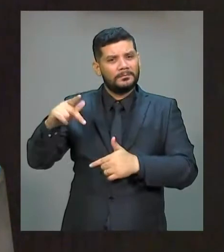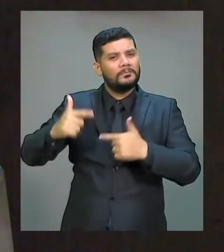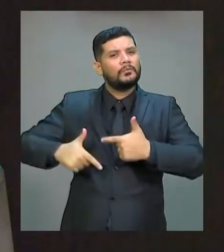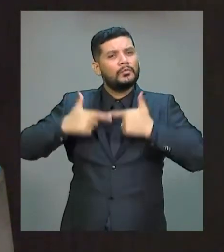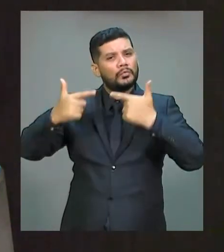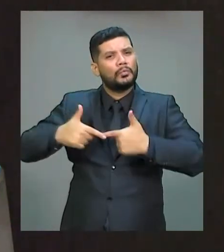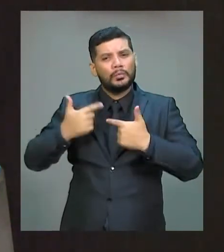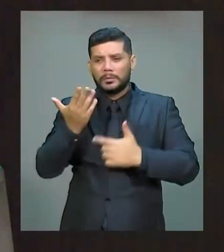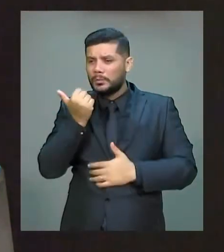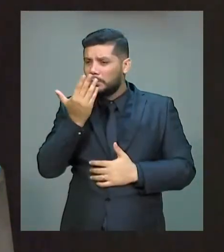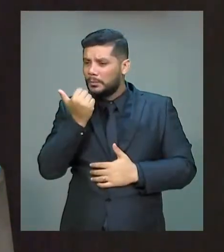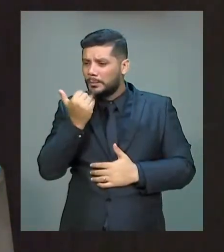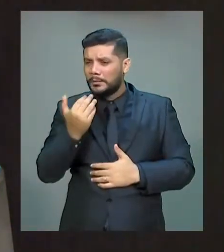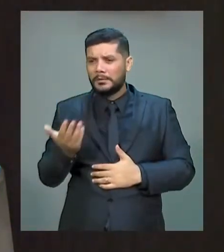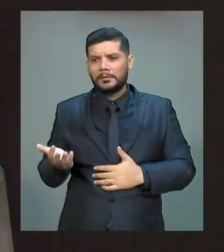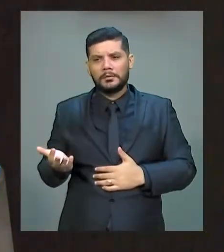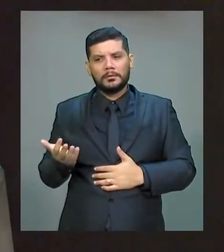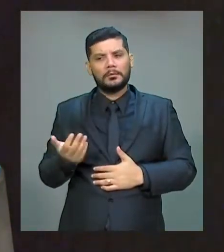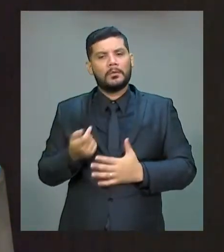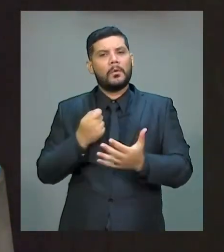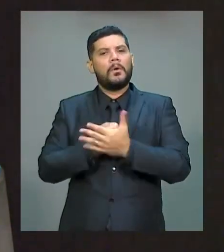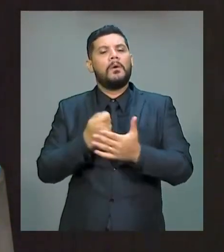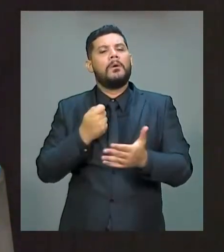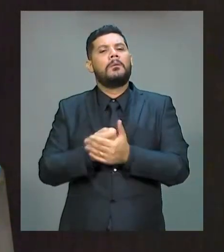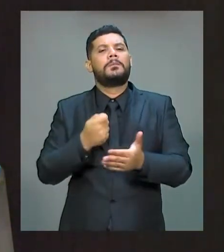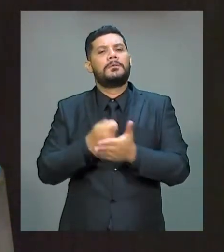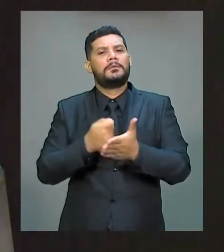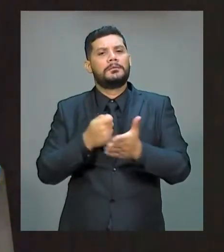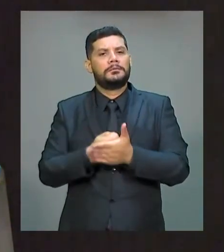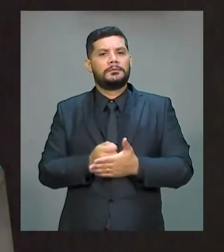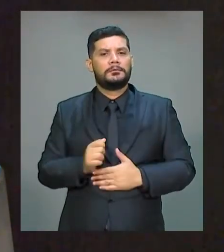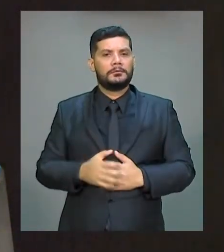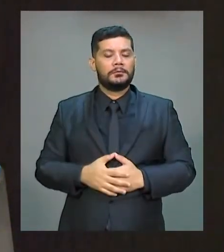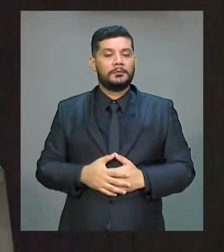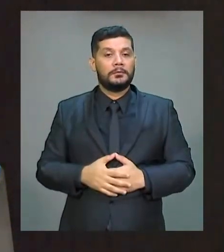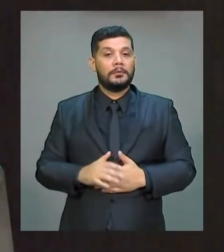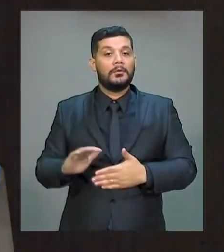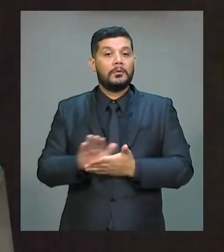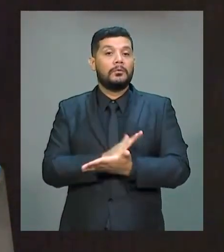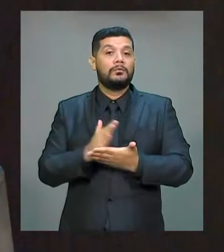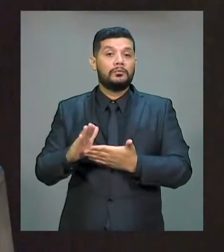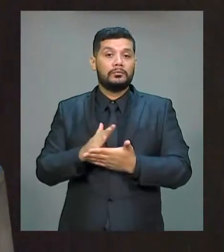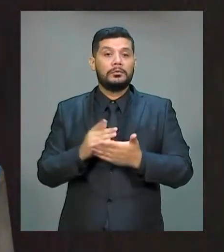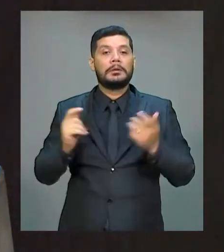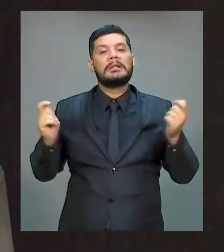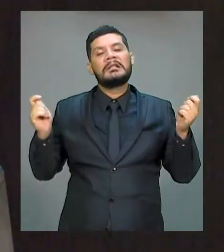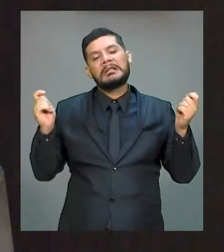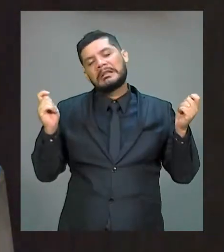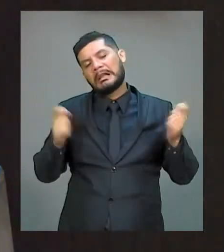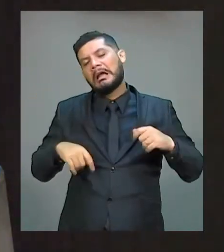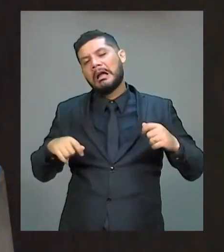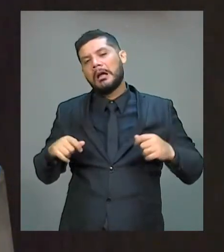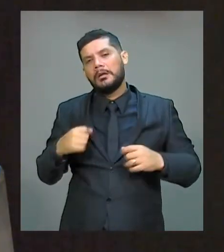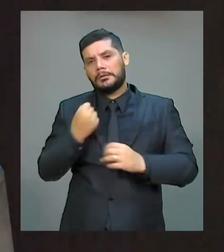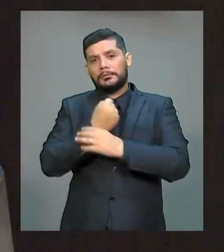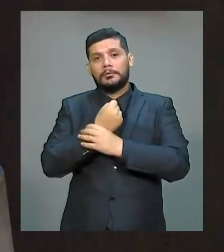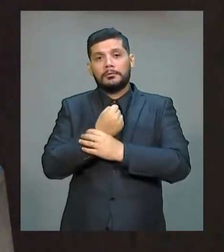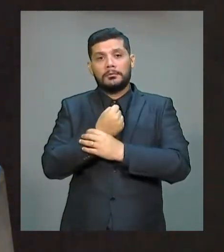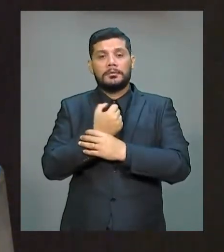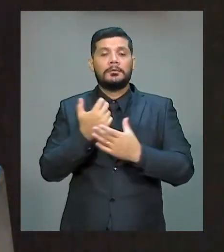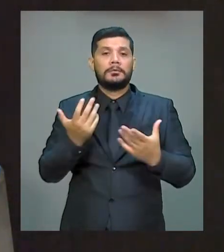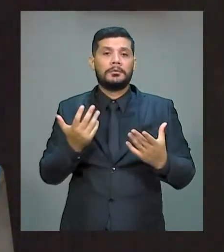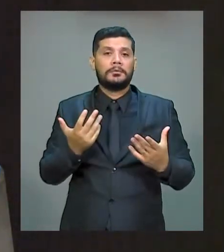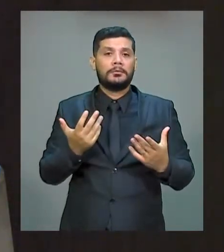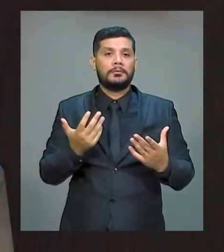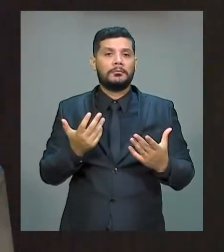comer, não seja obrigada. Porque quem pode se cuidar, muitas vezes não se cuida pela falta de consciência. E quem é obrigado a sair de